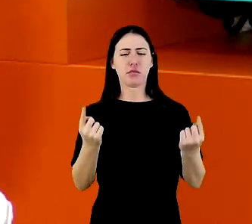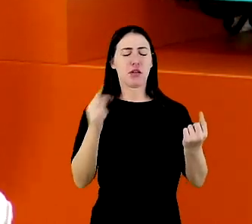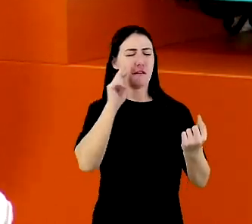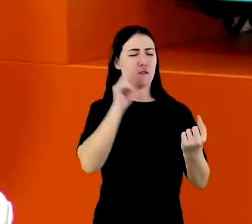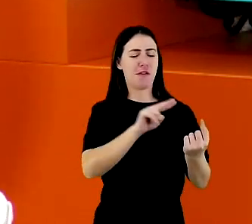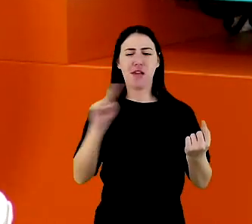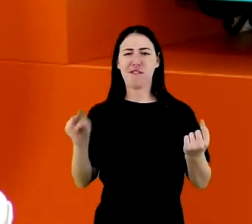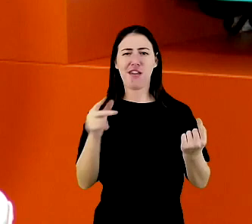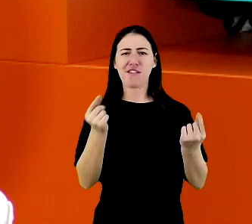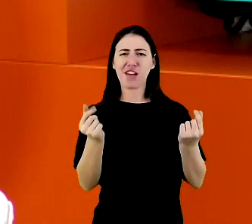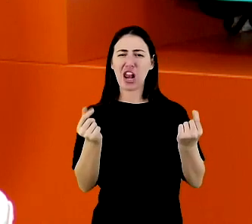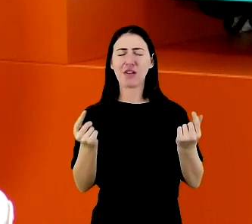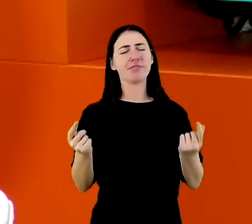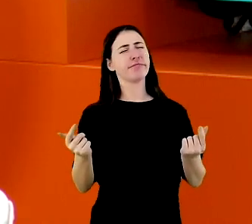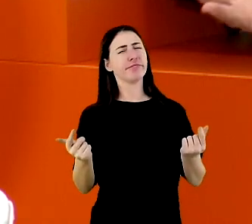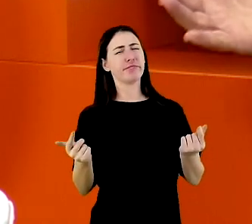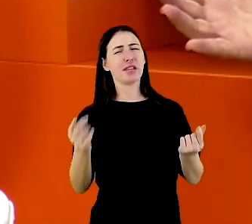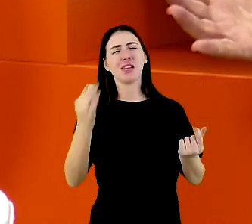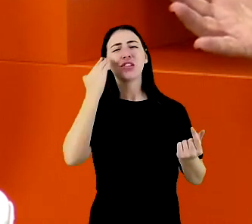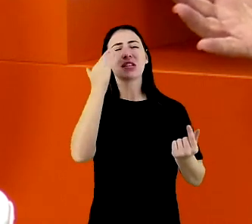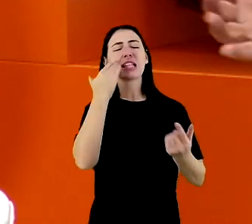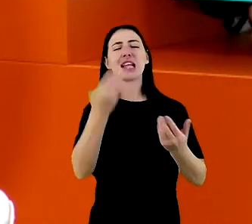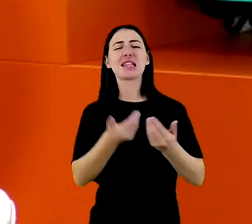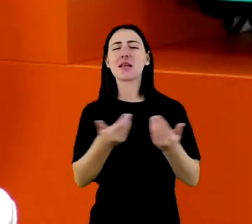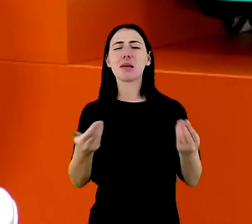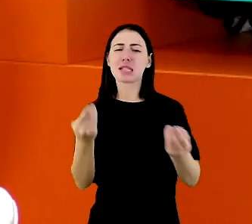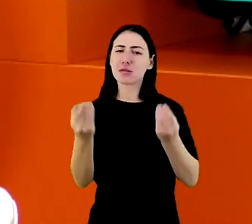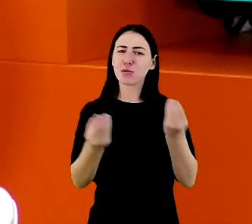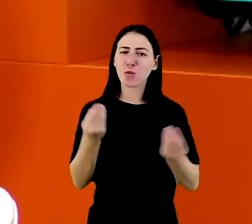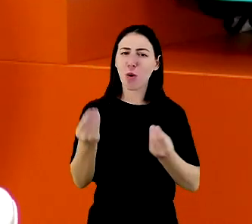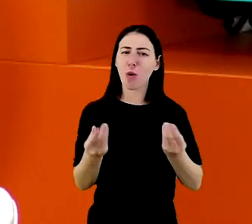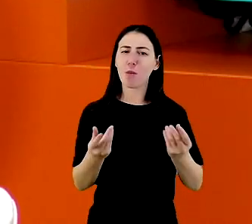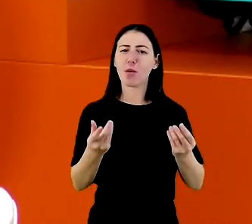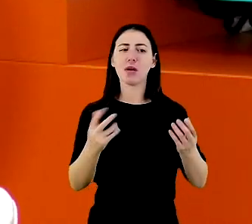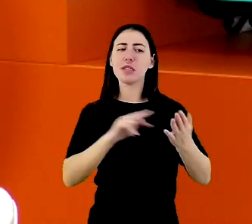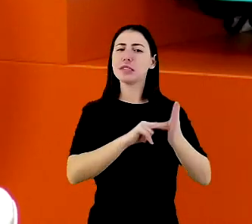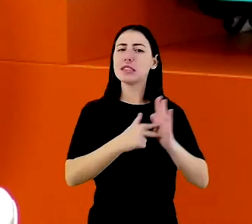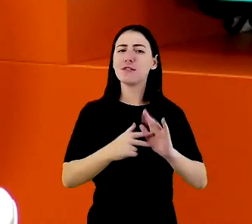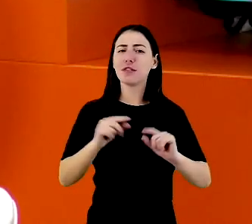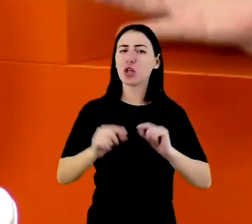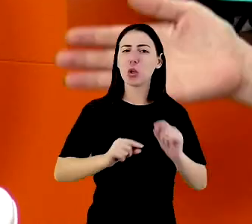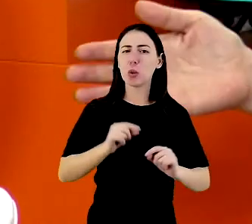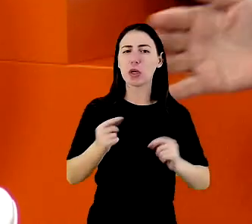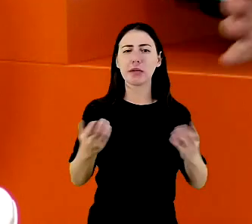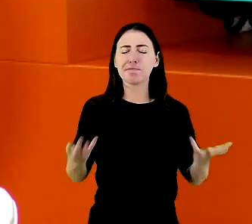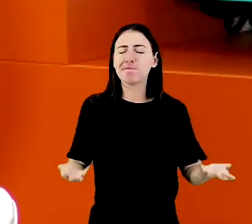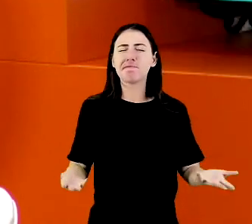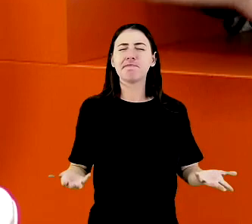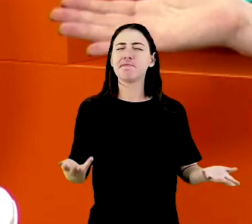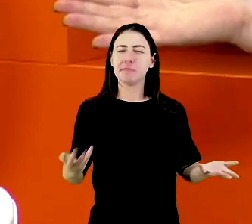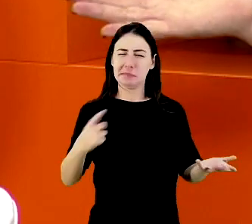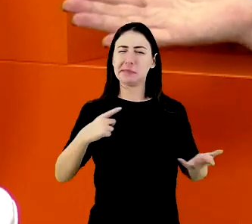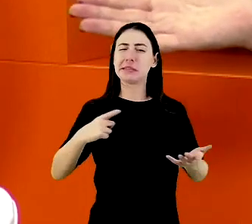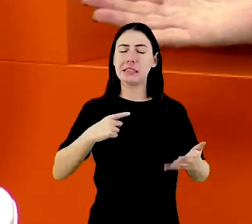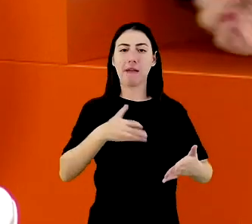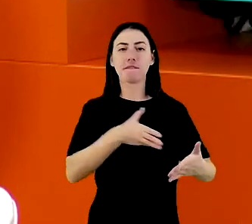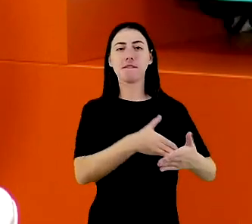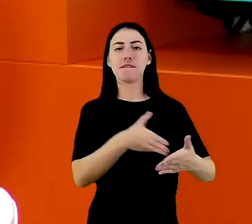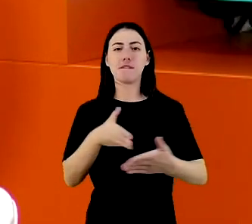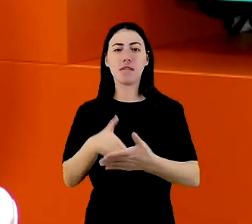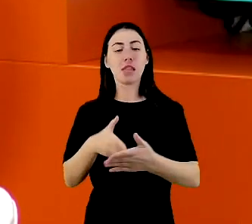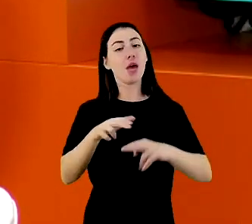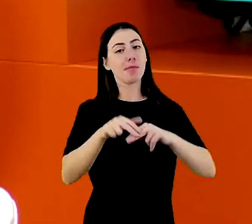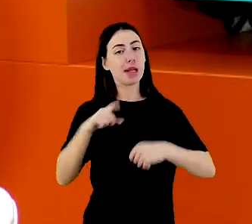uma coisa que a gente fala muito durante a jornada de produto, né? E durante o go-to-market, que a gente fala, de lançamento do